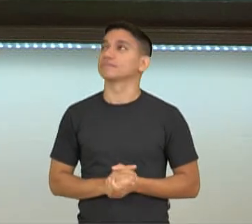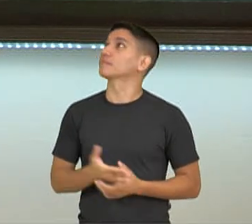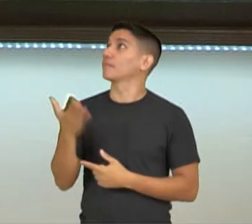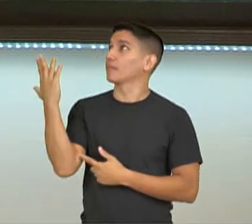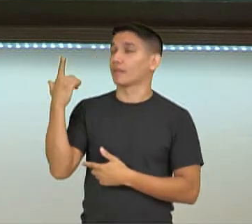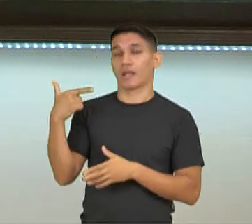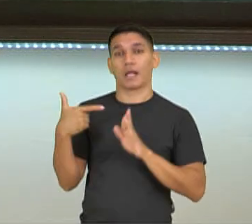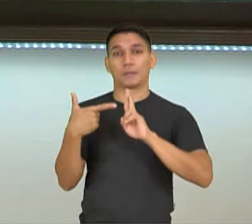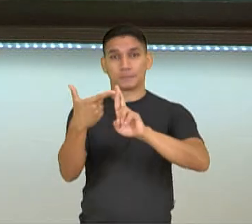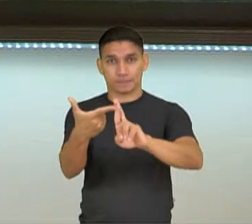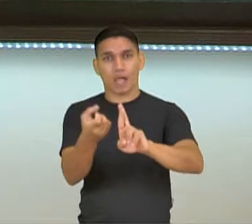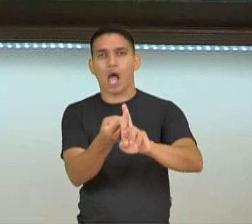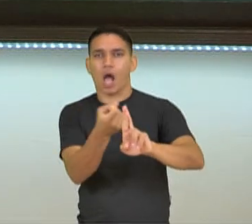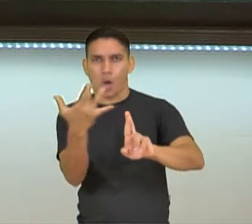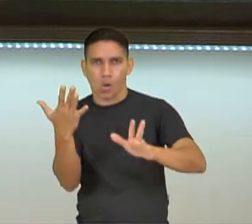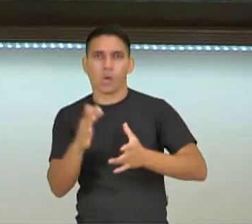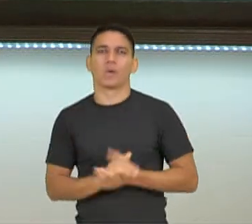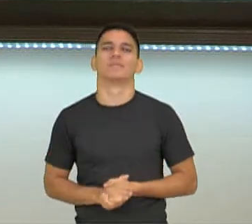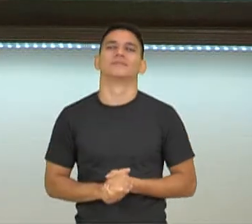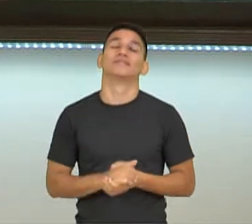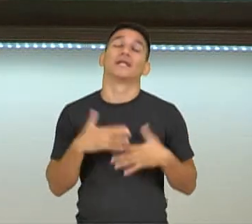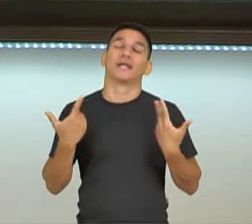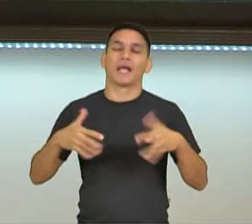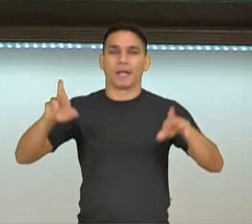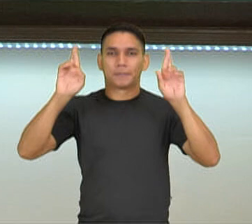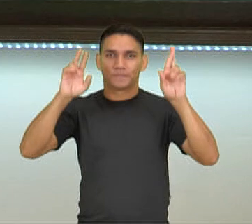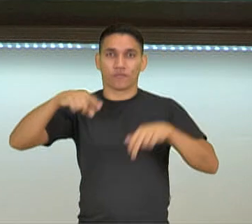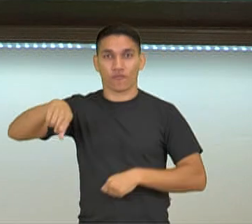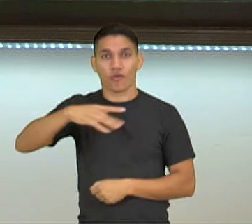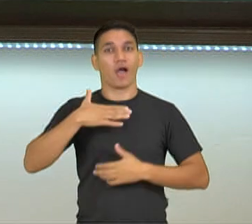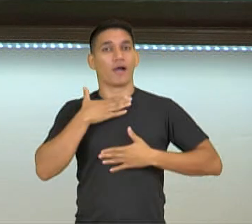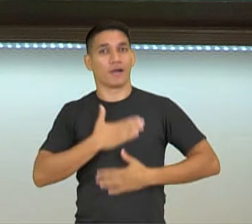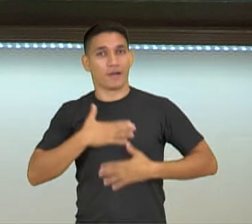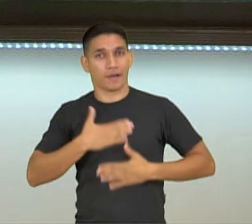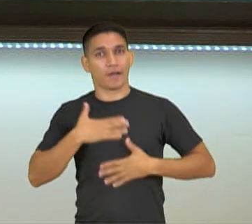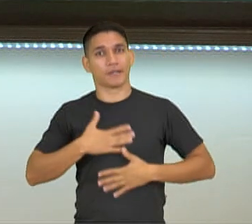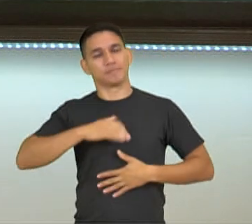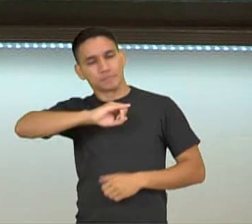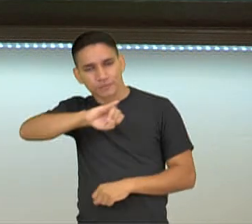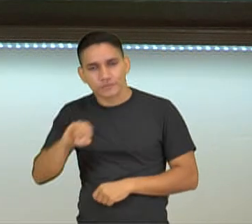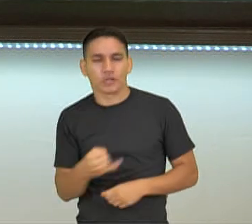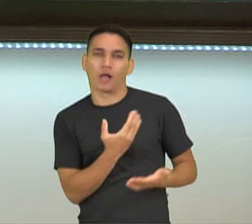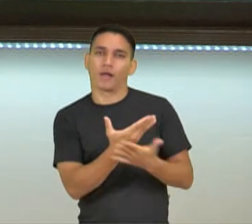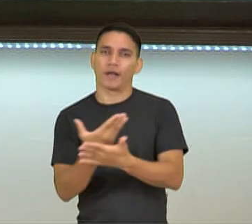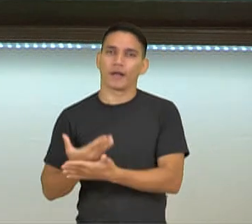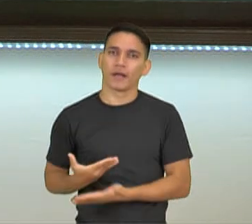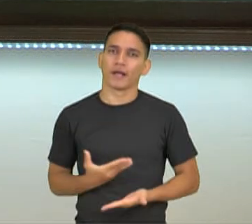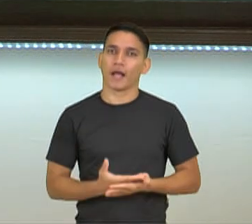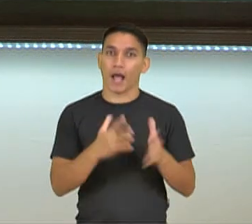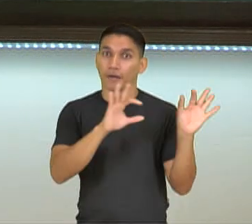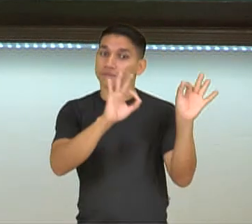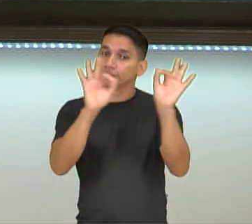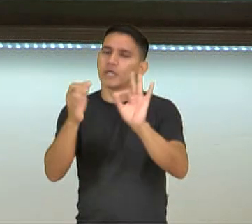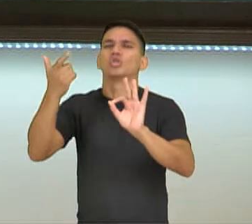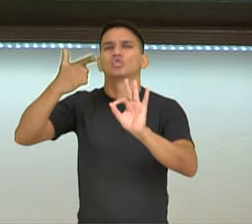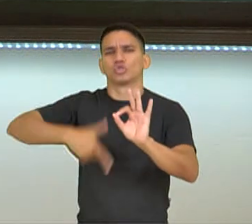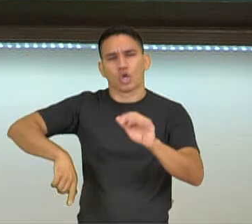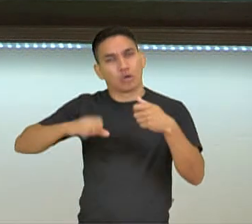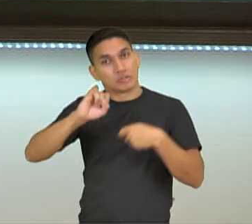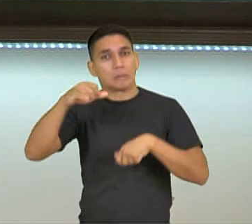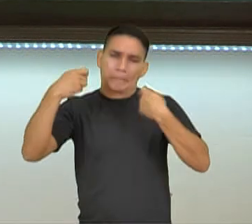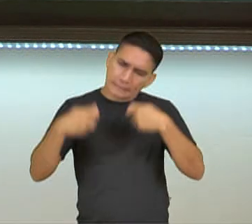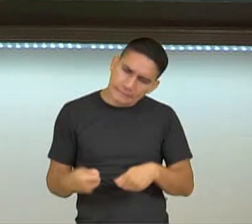aqui algumas referências, né, que nós temos. Eu espero que vocês tenham aproveitado bastante essa aula, assistam quantas vezes